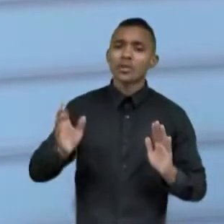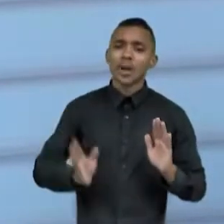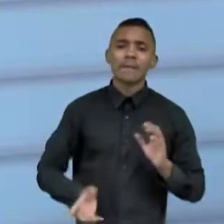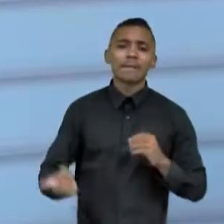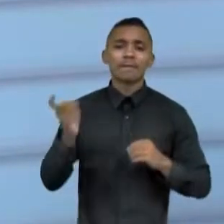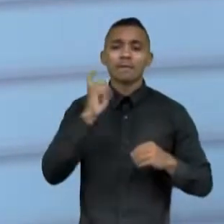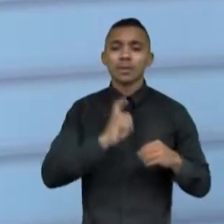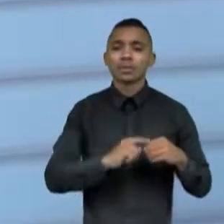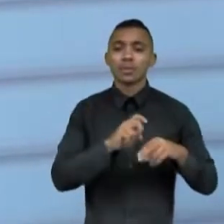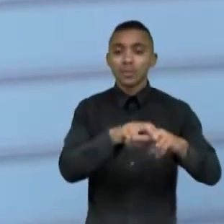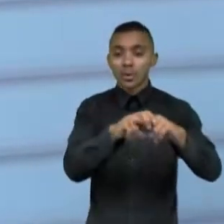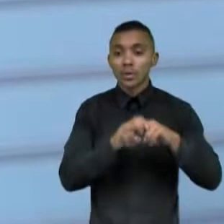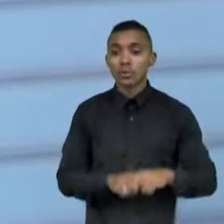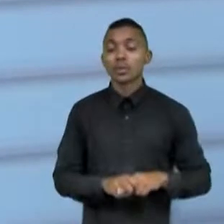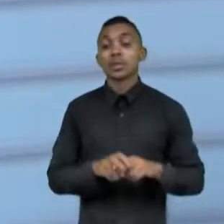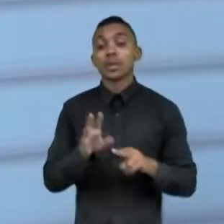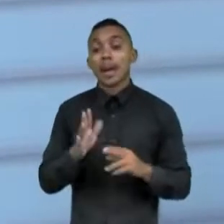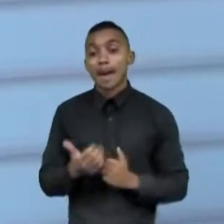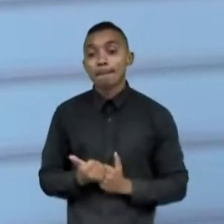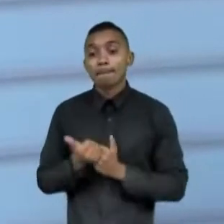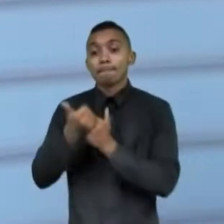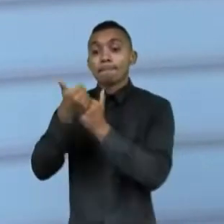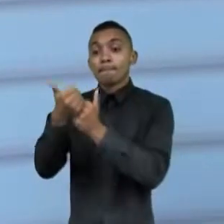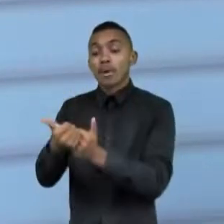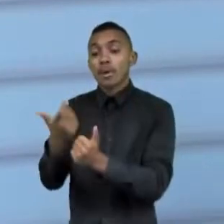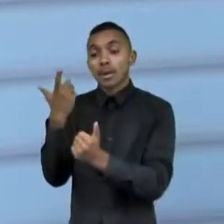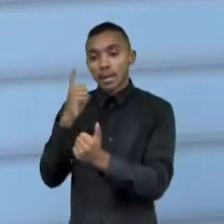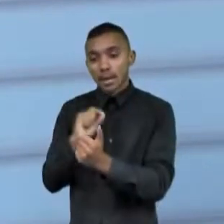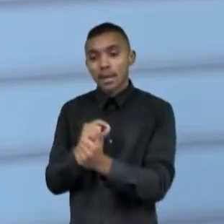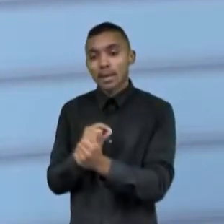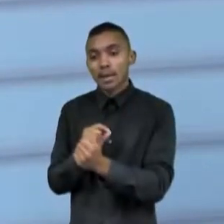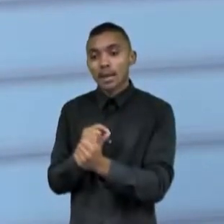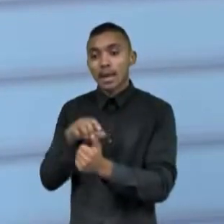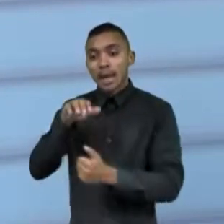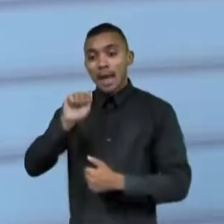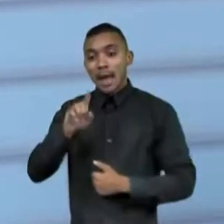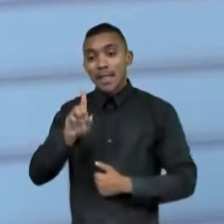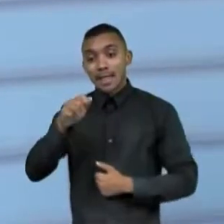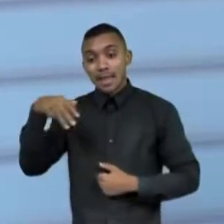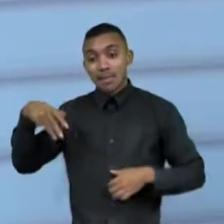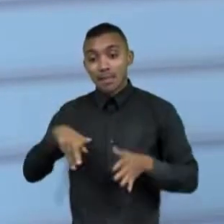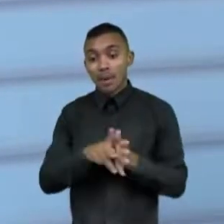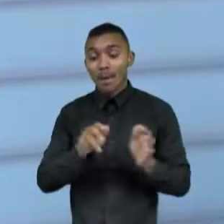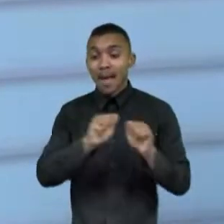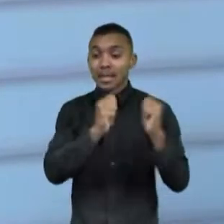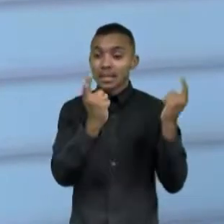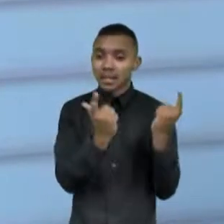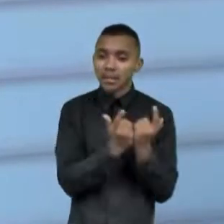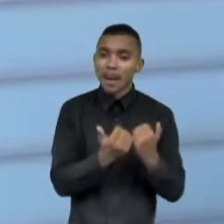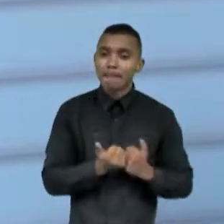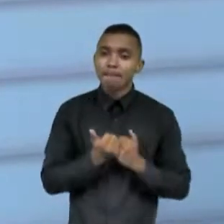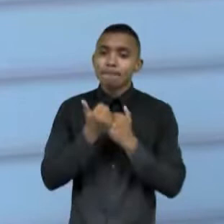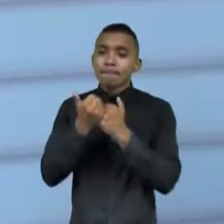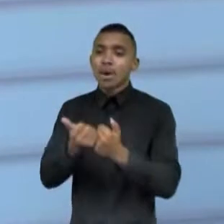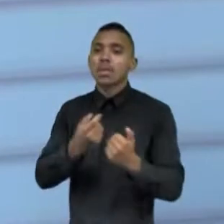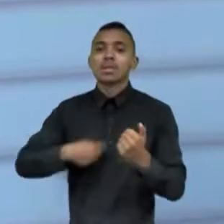digamos assim. Também a gente teve apoio da estrutura administrativa da Assembleia, né? Por